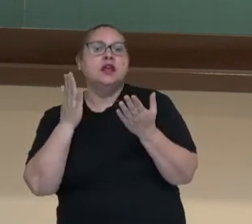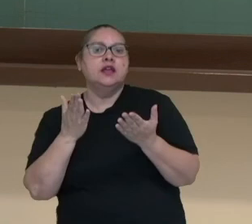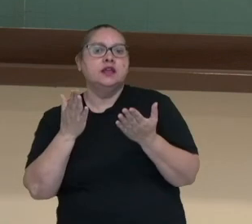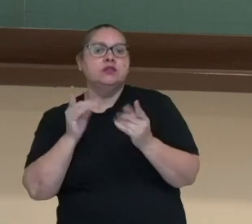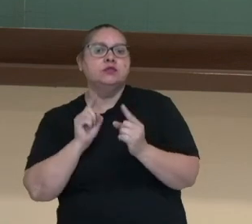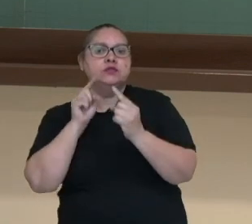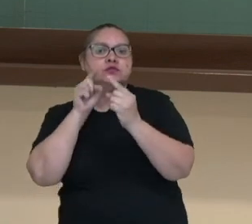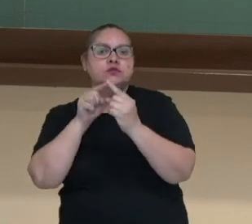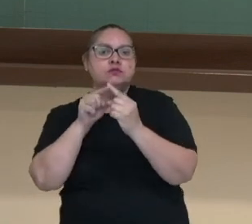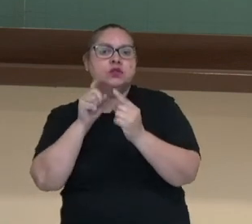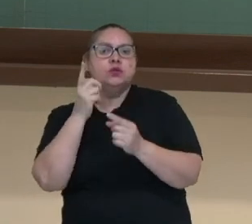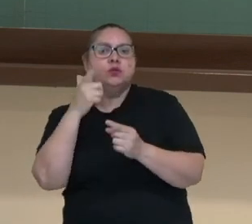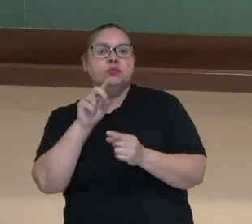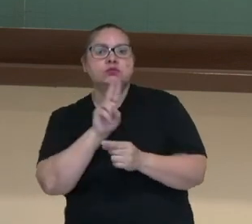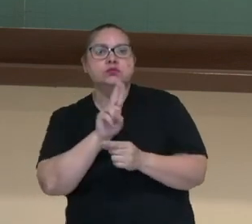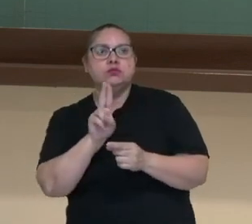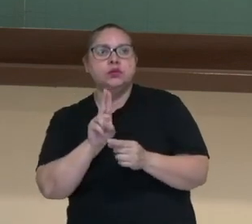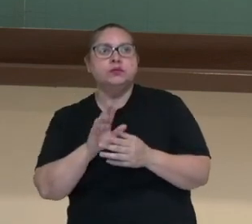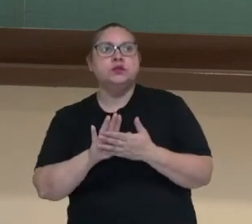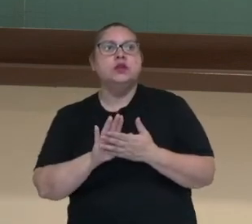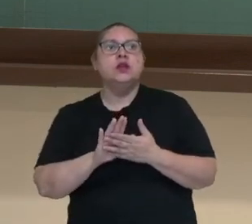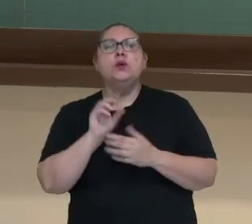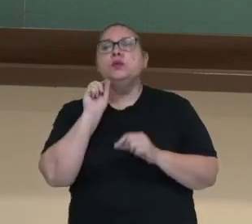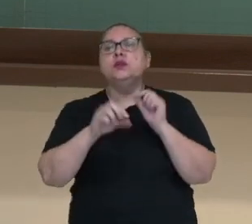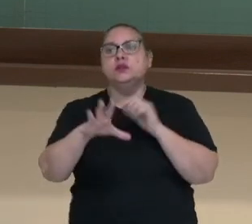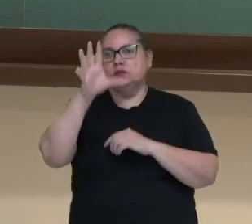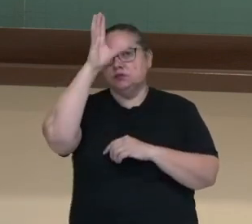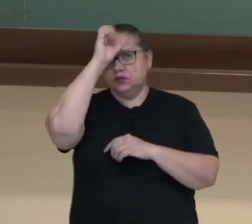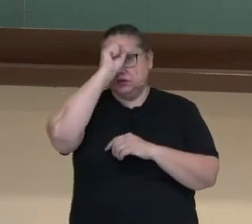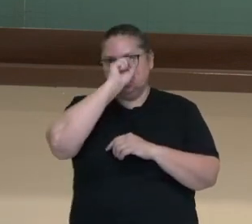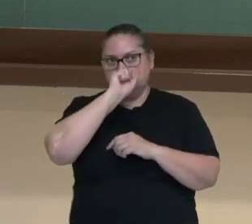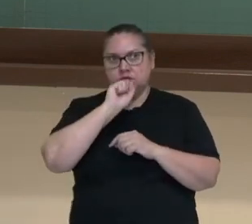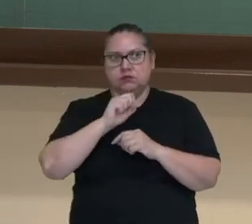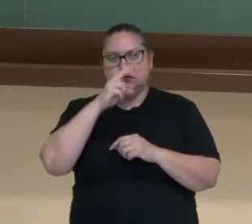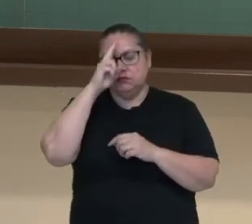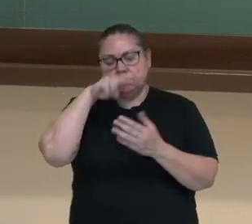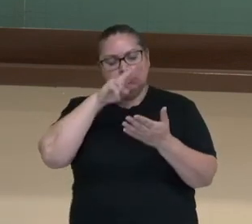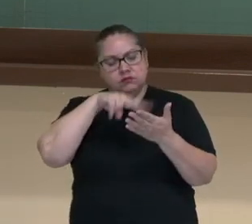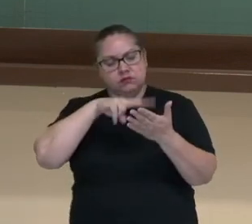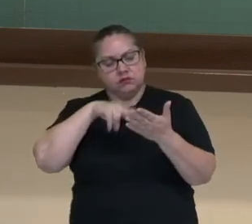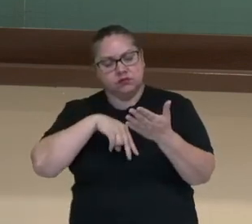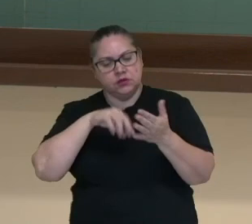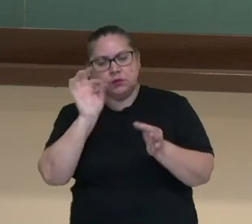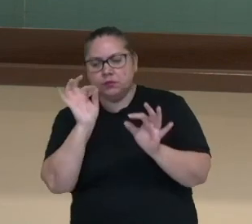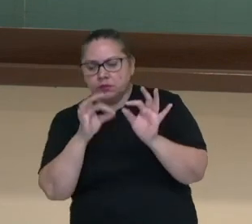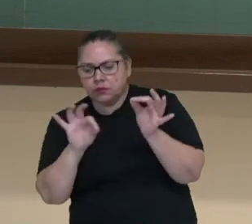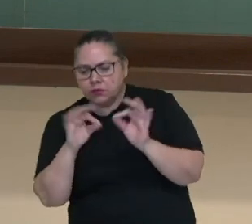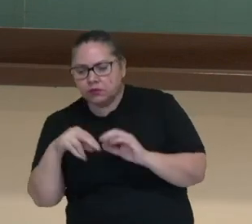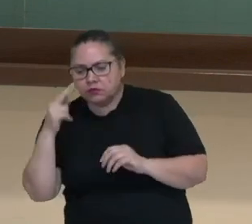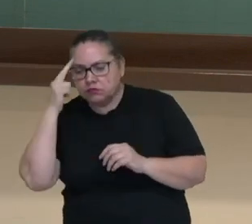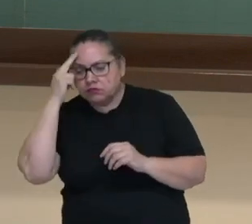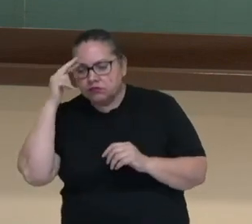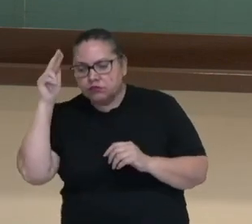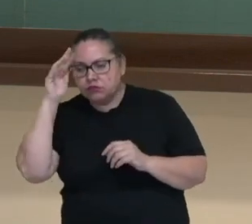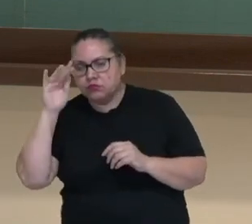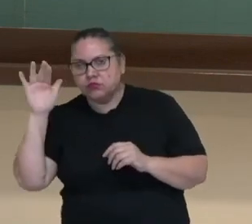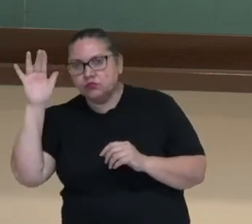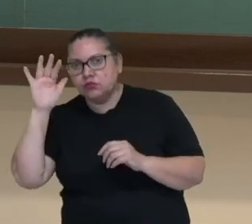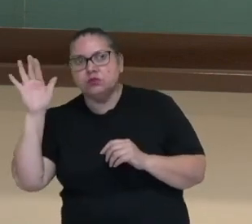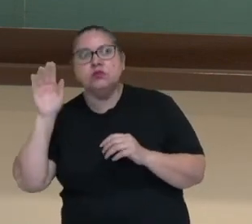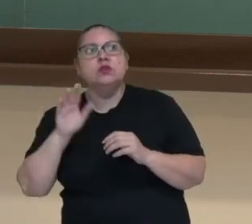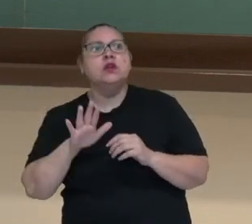ter outras nomenclaturas. O que aprendemos? Lemos e analisamos o poema O Sonho, de Clarice